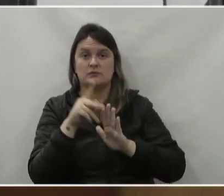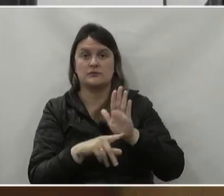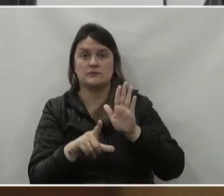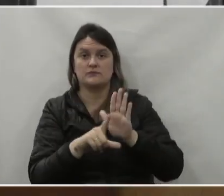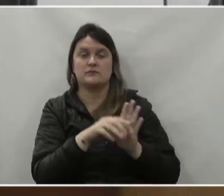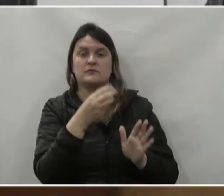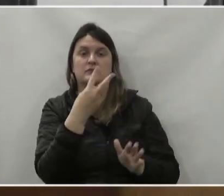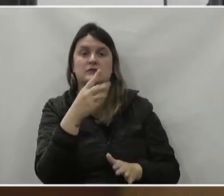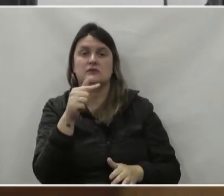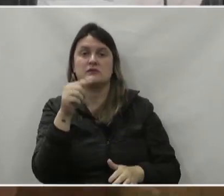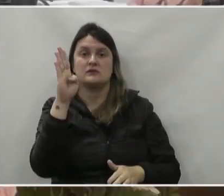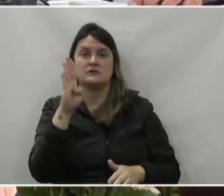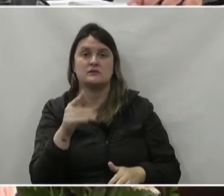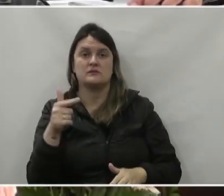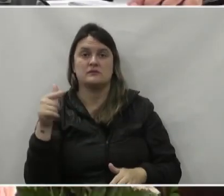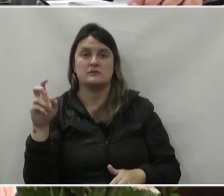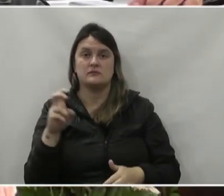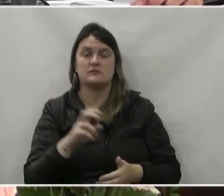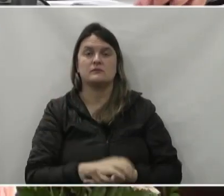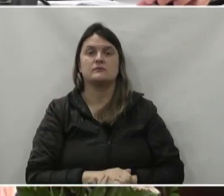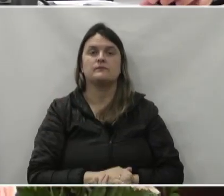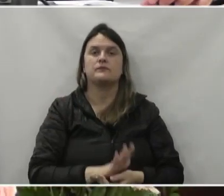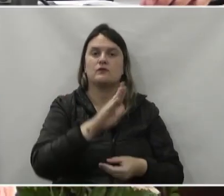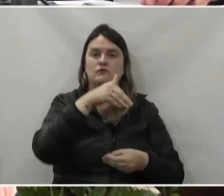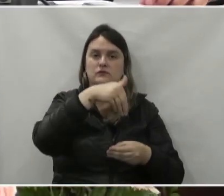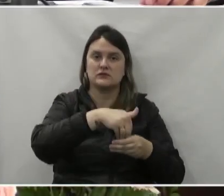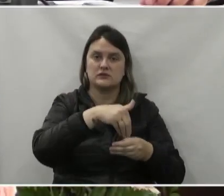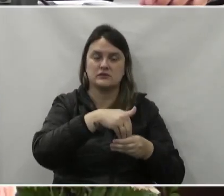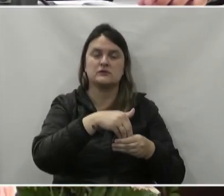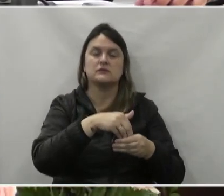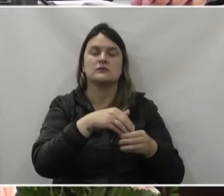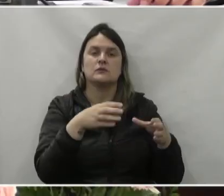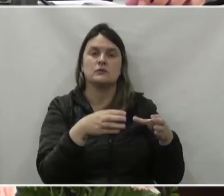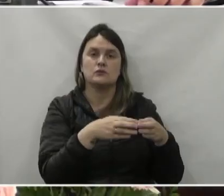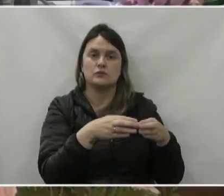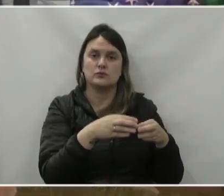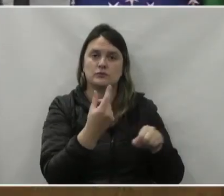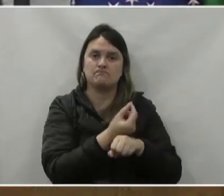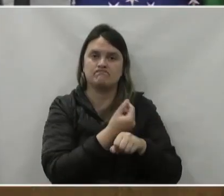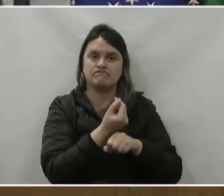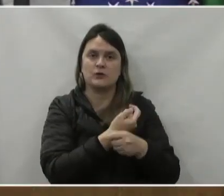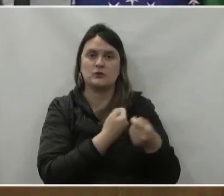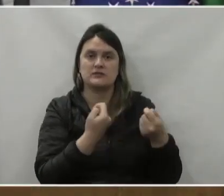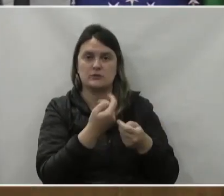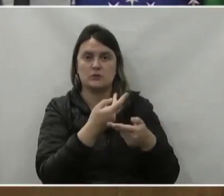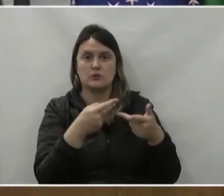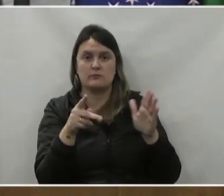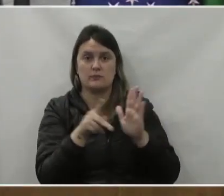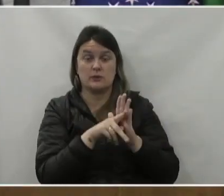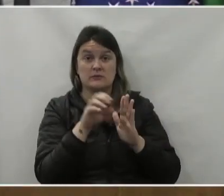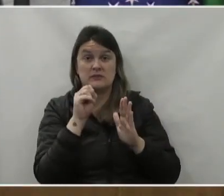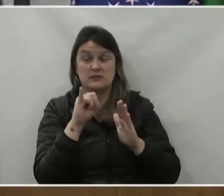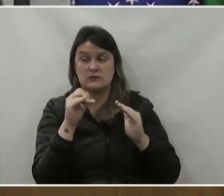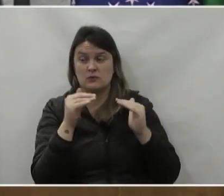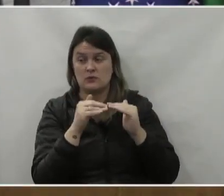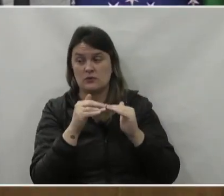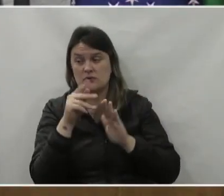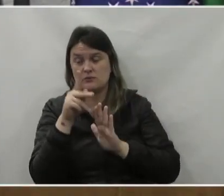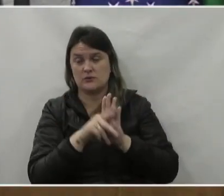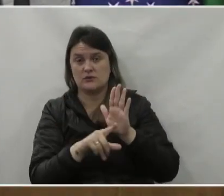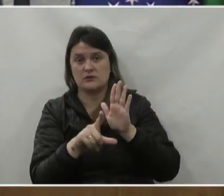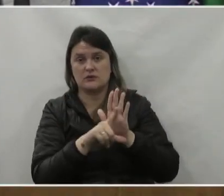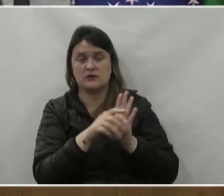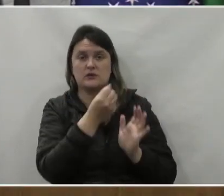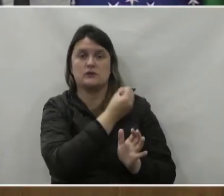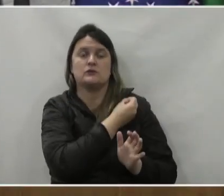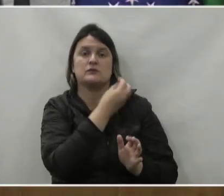número 37/2025. Votação do parecer fundamental da Comissão de Finanças, Orçamento e Patrimônio, favorável ao projeto de lei